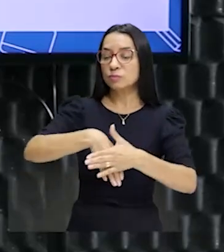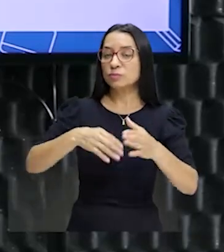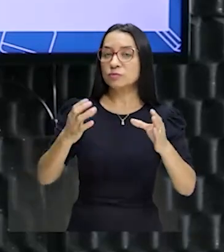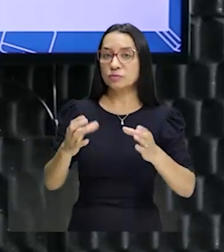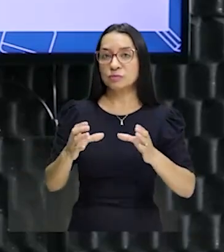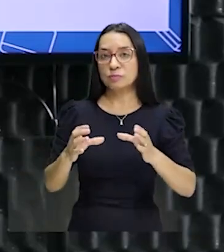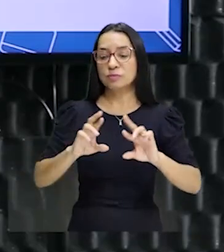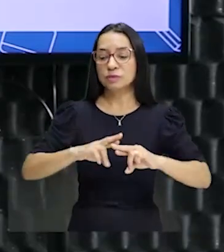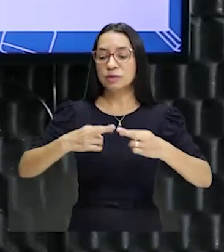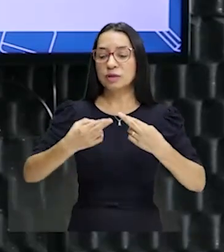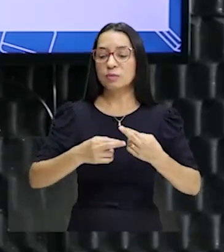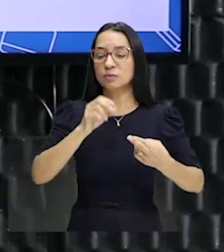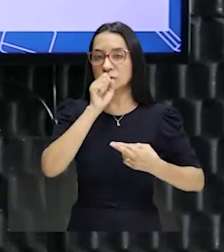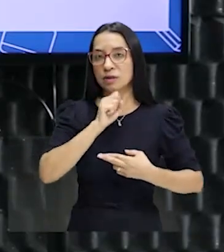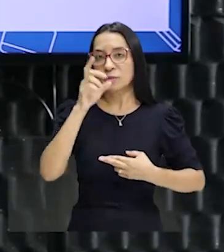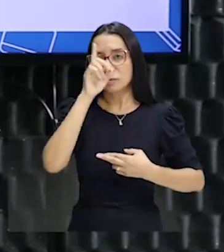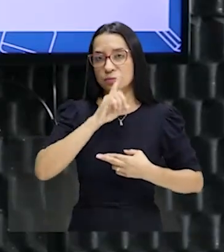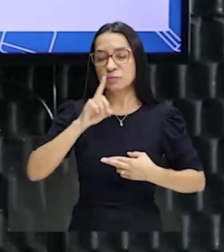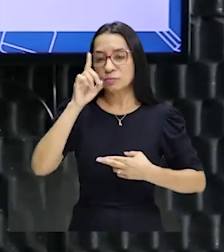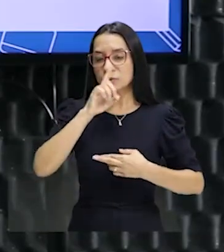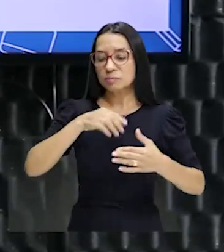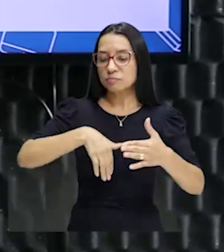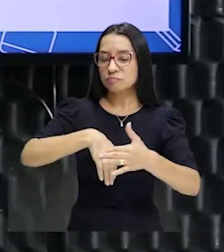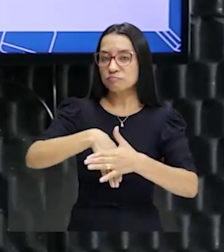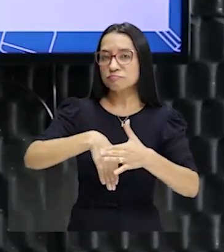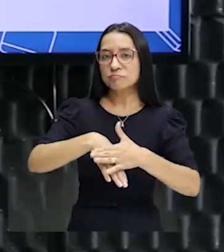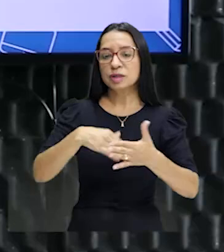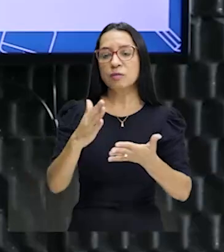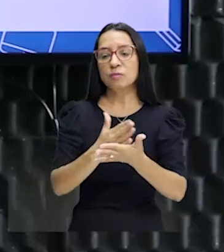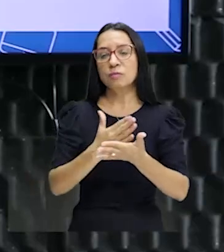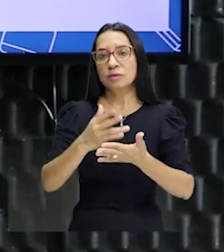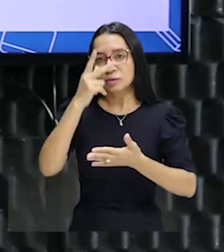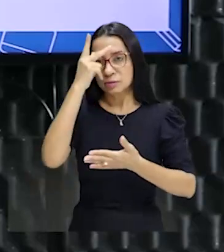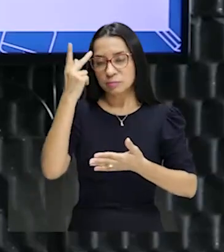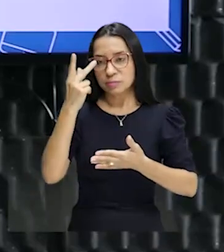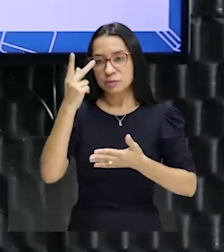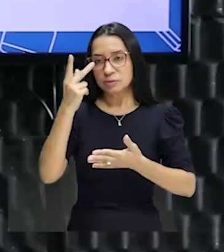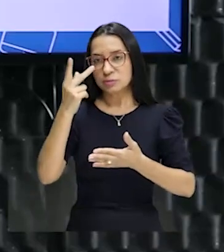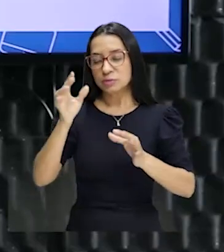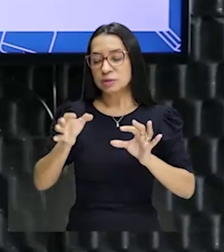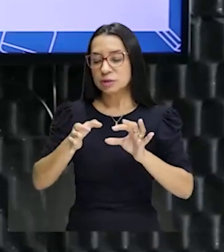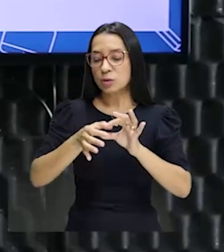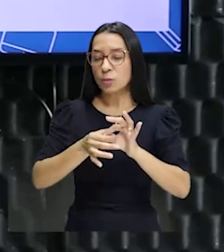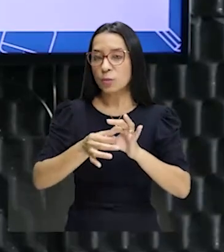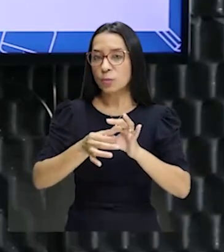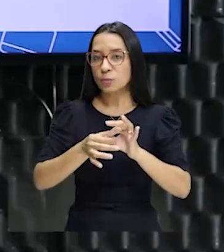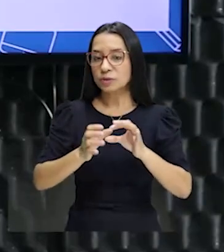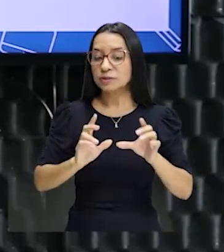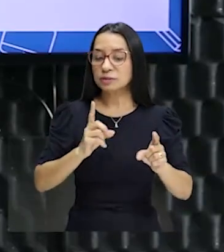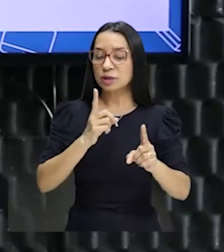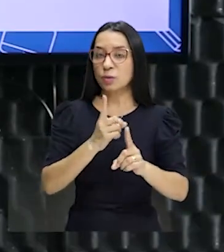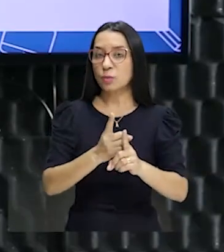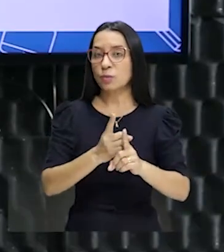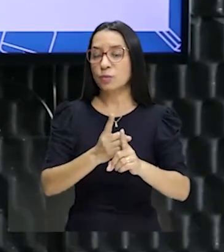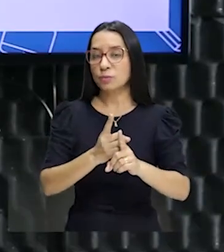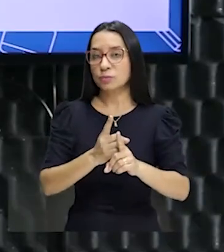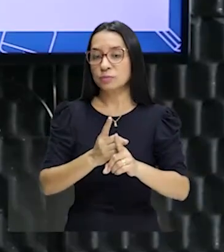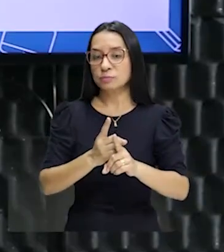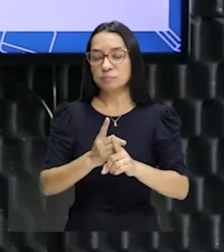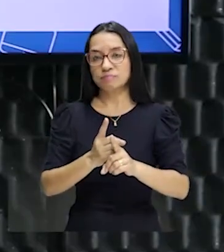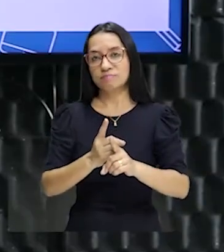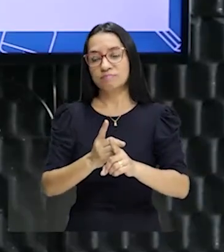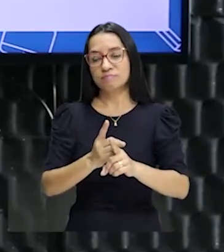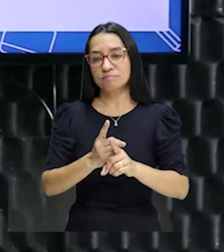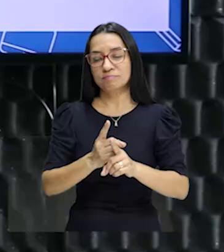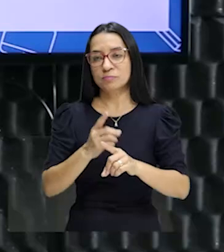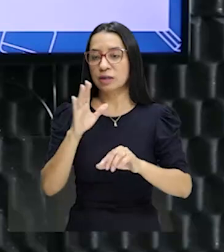para jogar uma bolinha. Algumas pessoas que se unem para jogar basquete, vôlei, aí depende da prática